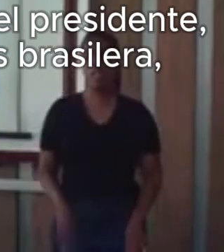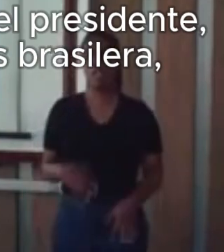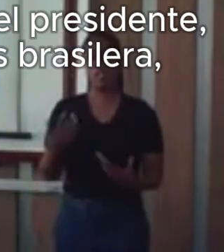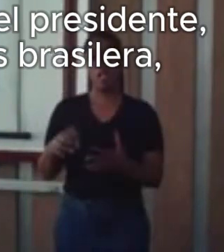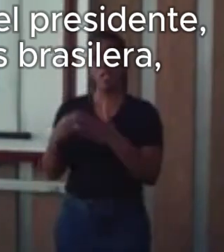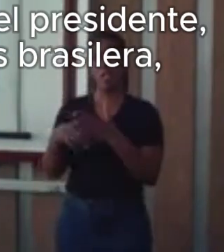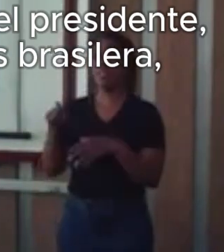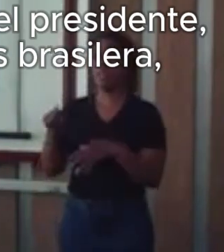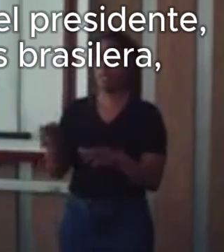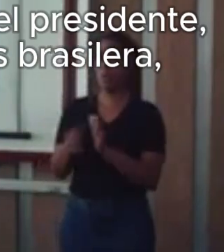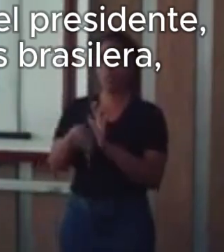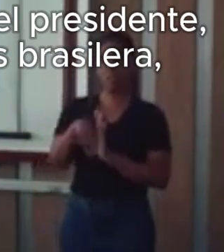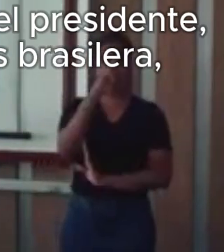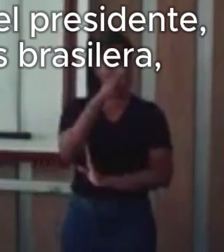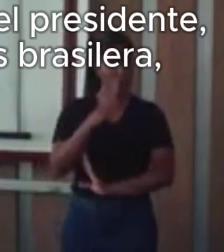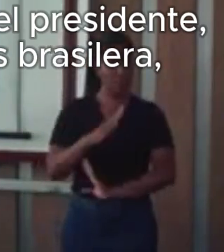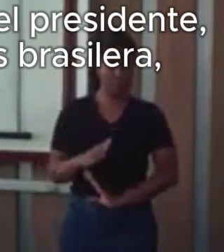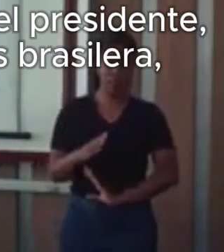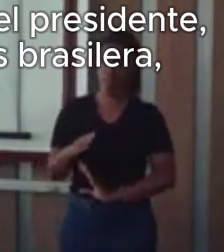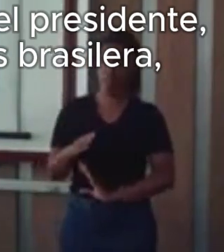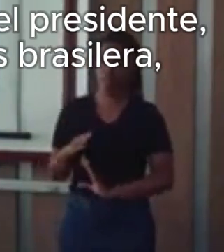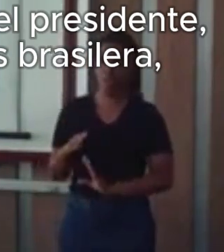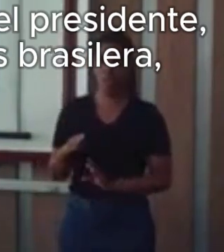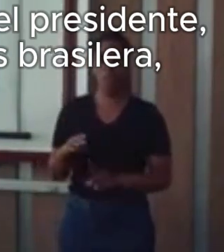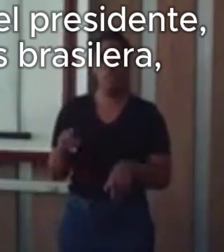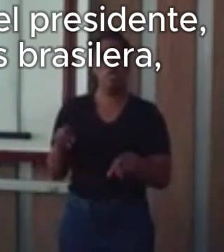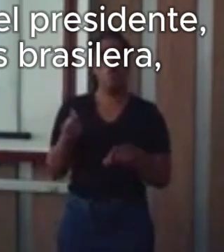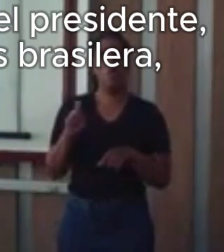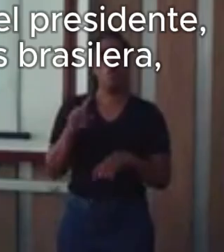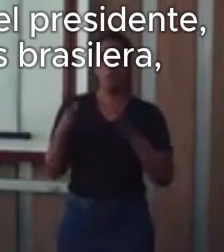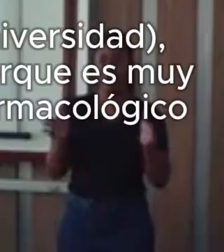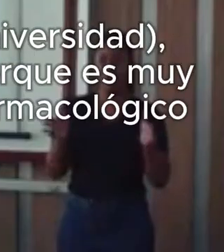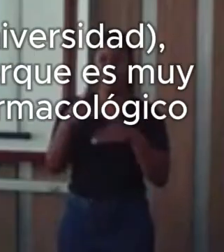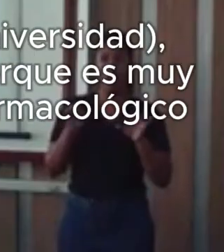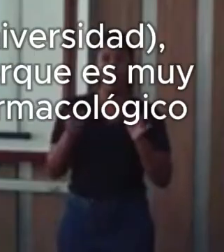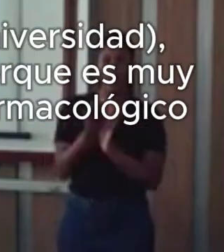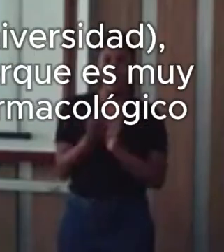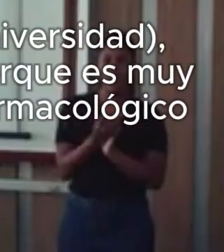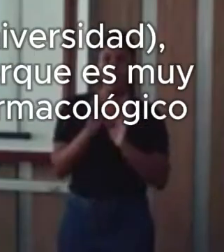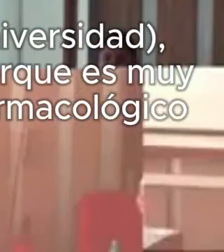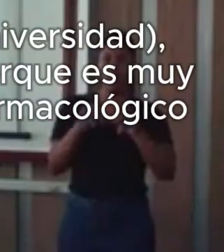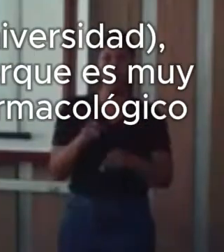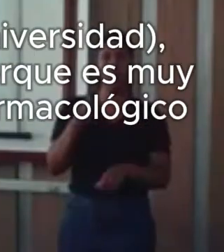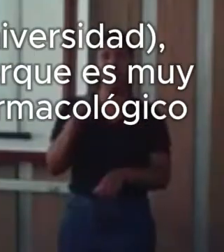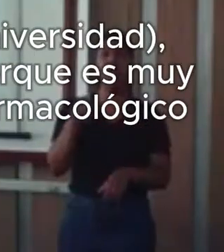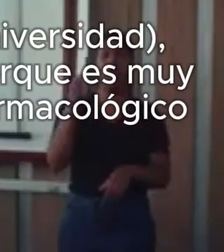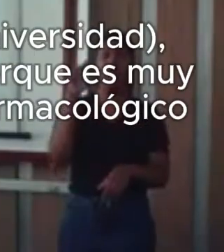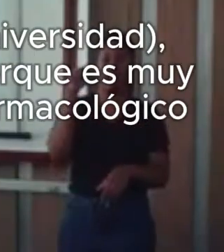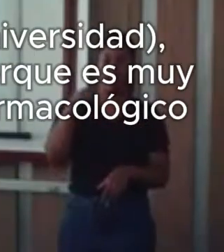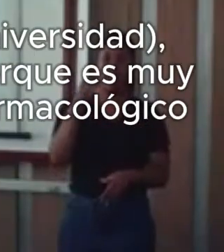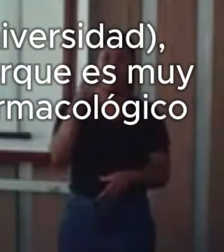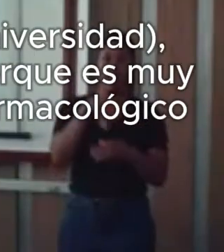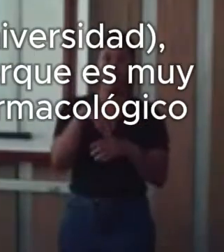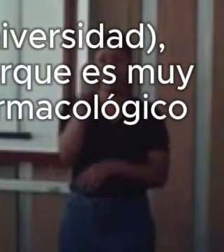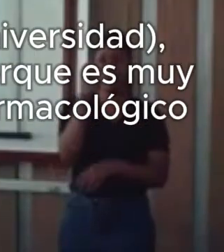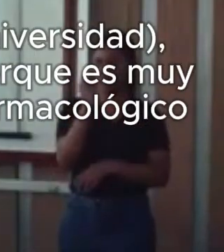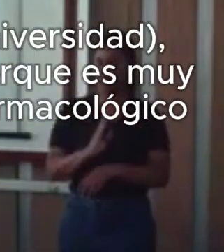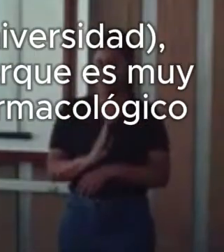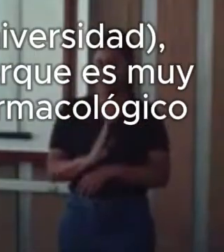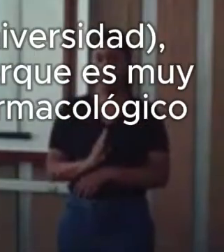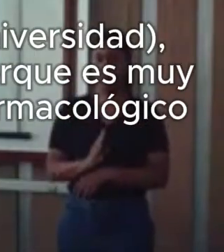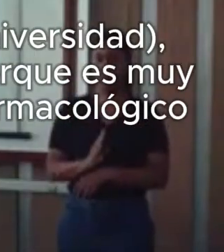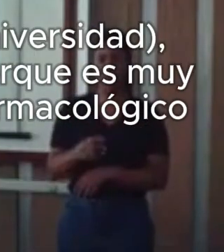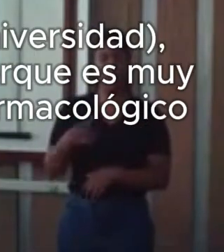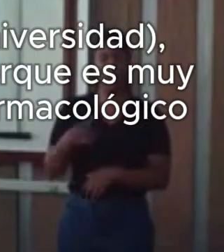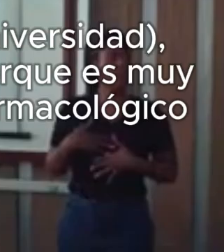é brasileira, o mote da Cristália é produzir no Brasil. Para vocês terem uma ideia, eu tenho